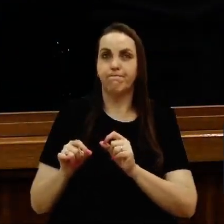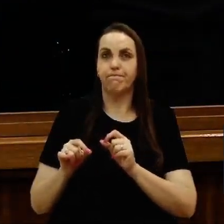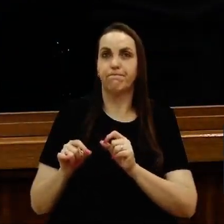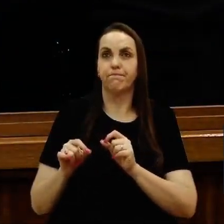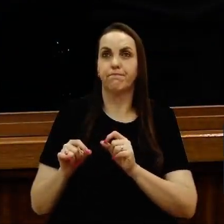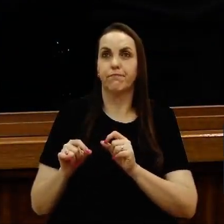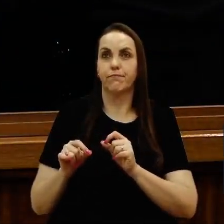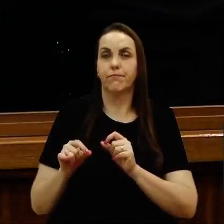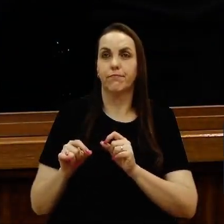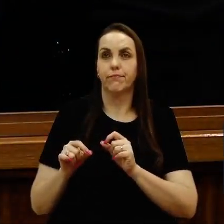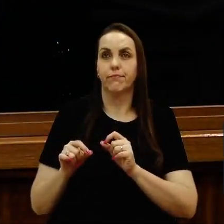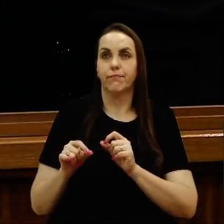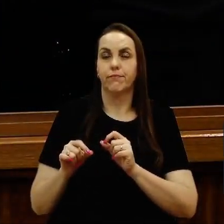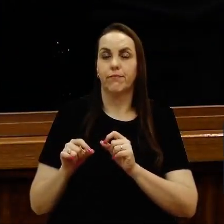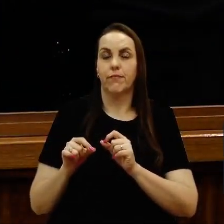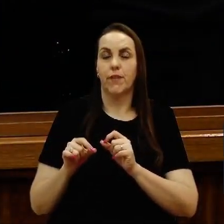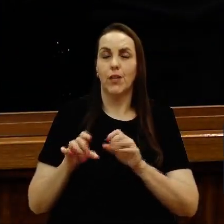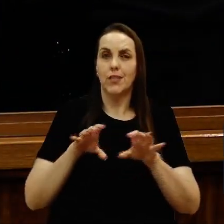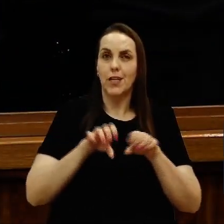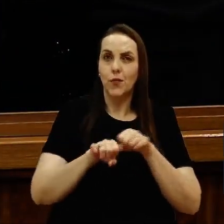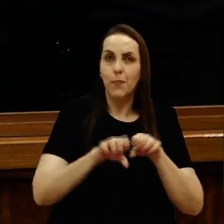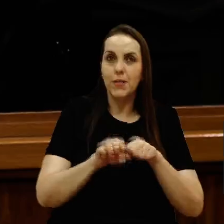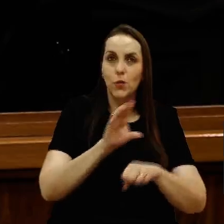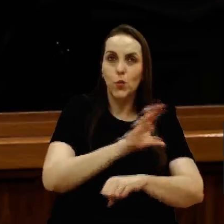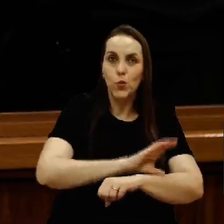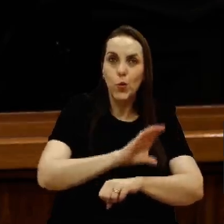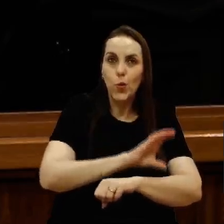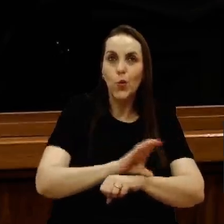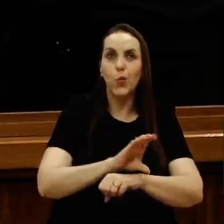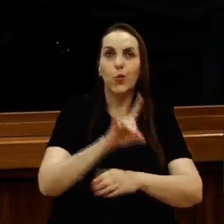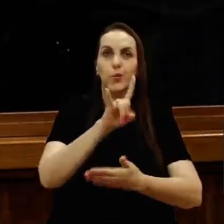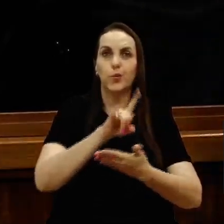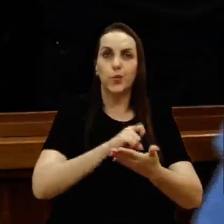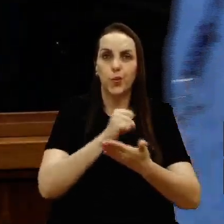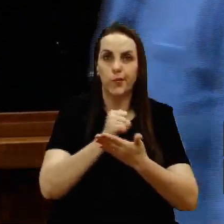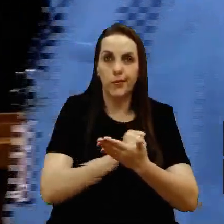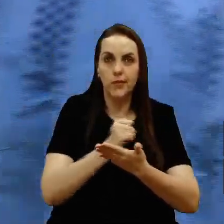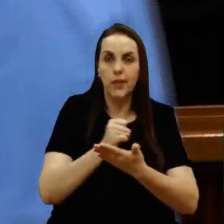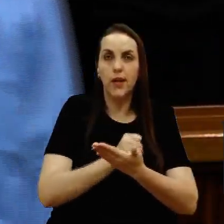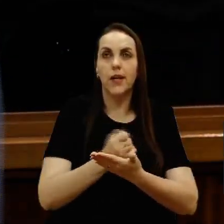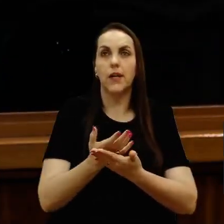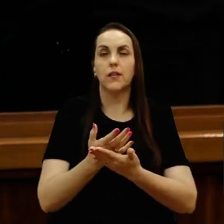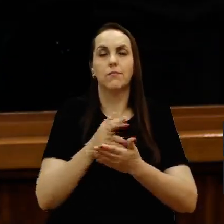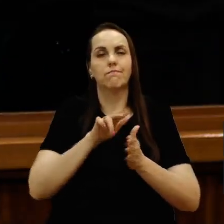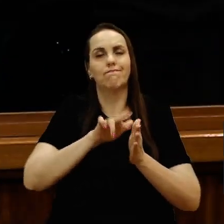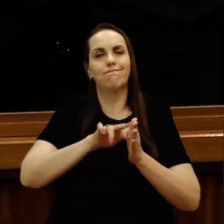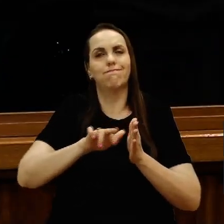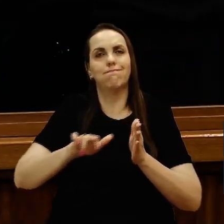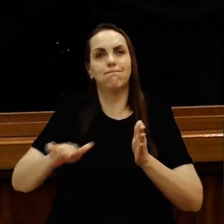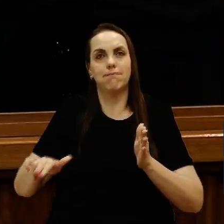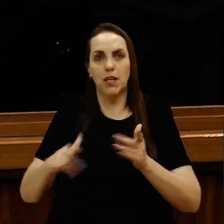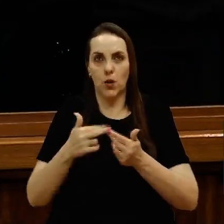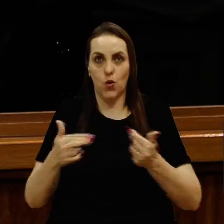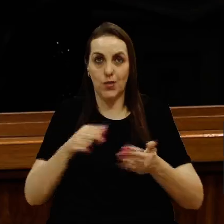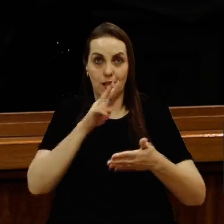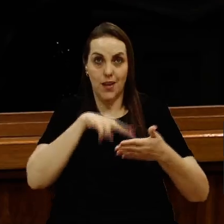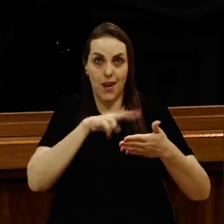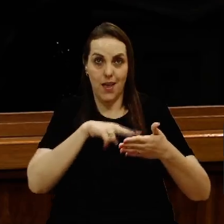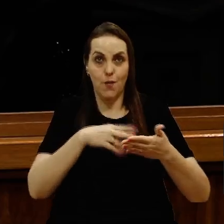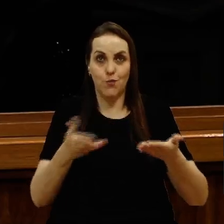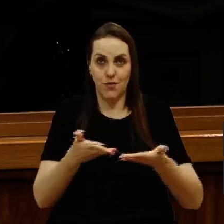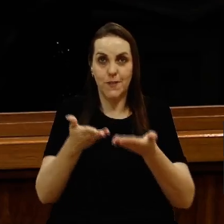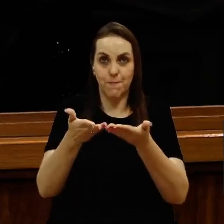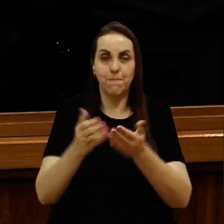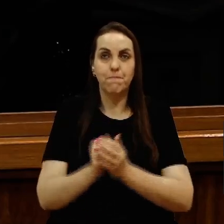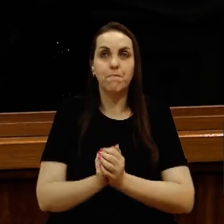dessas formações, da questão dos contratos, enfim, uma série de coisas que foi lida aqui que a gente coloca nesse pedido